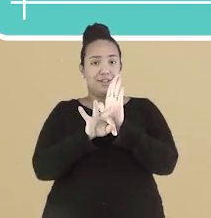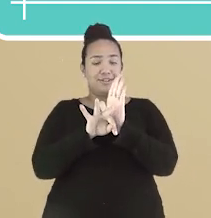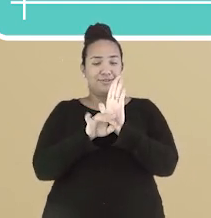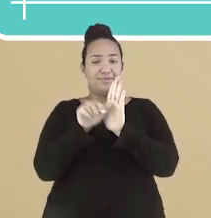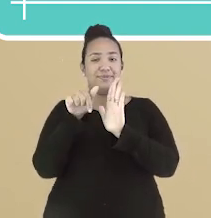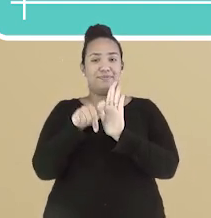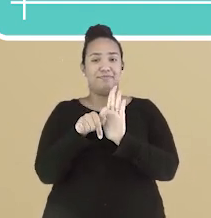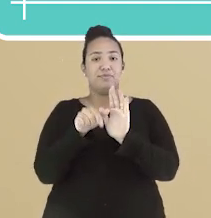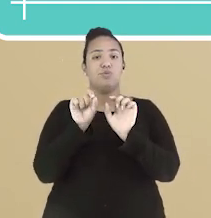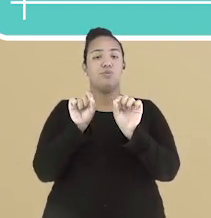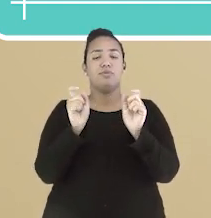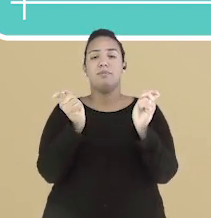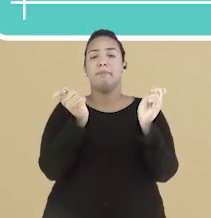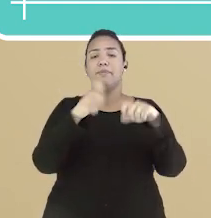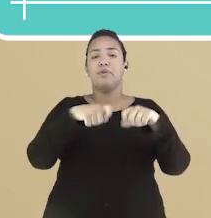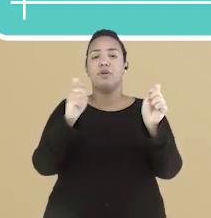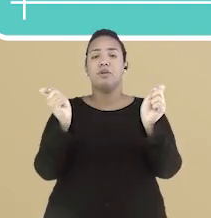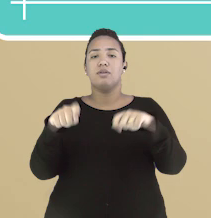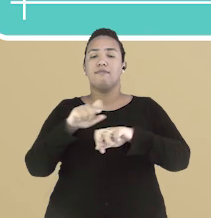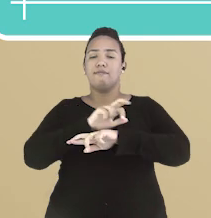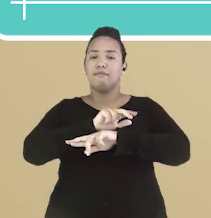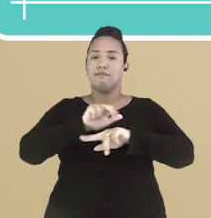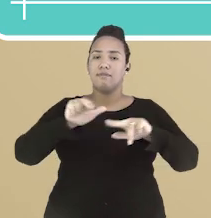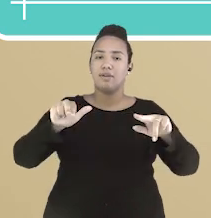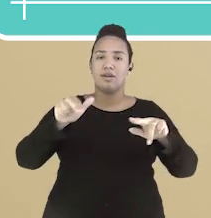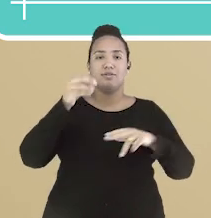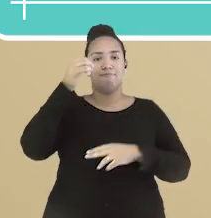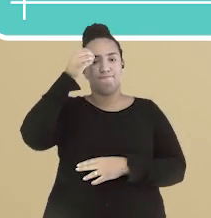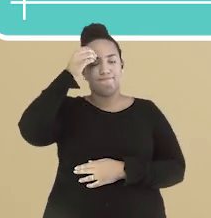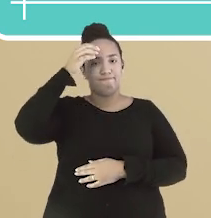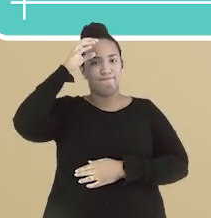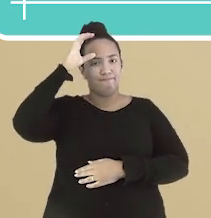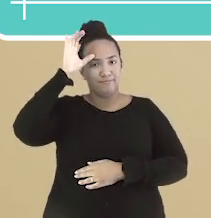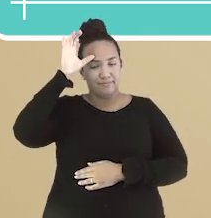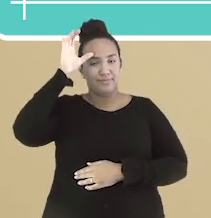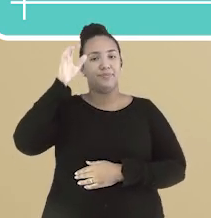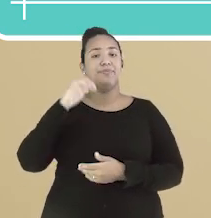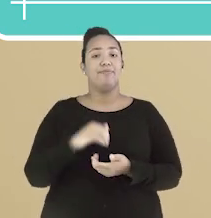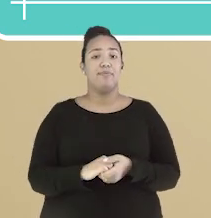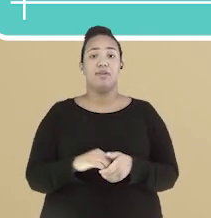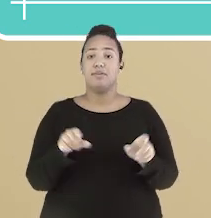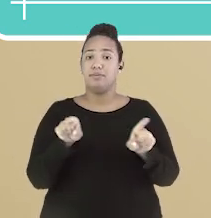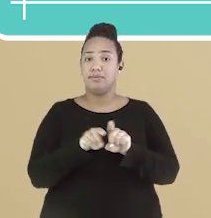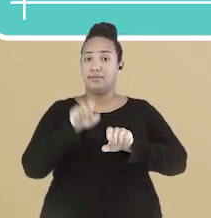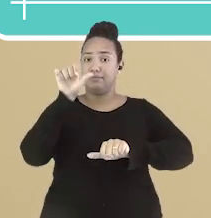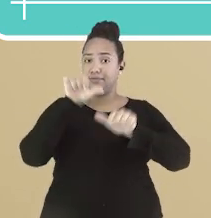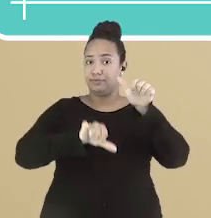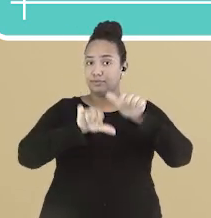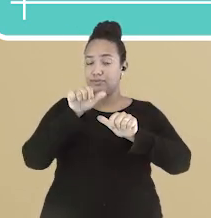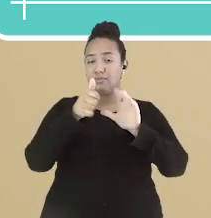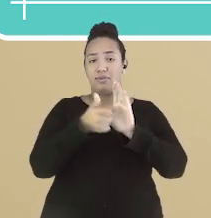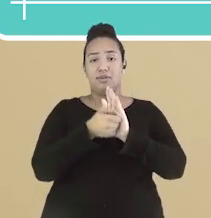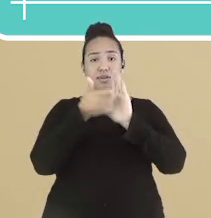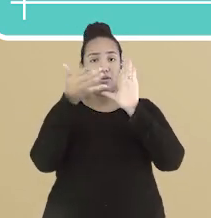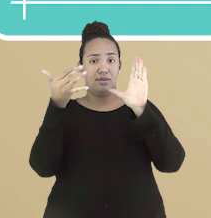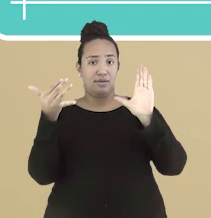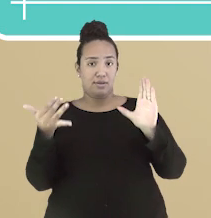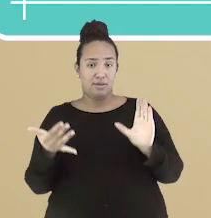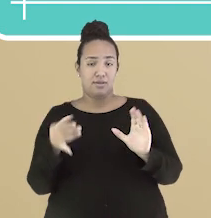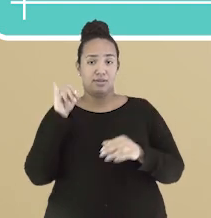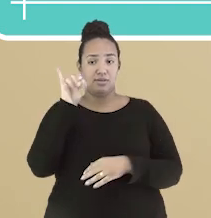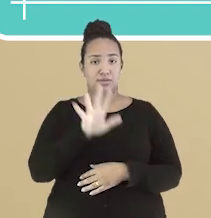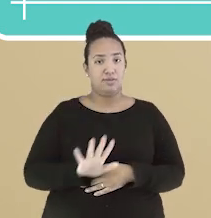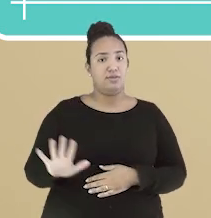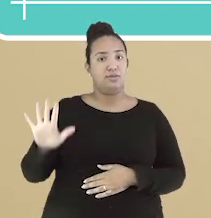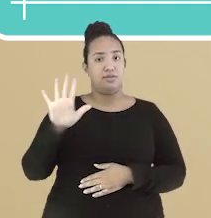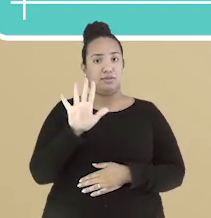como forma de ampliar as possibilidades de compreensão desses textos e analisar as características das multissemioses